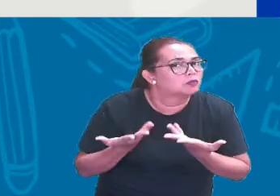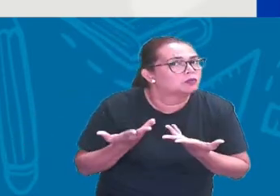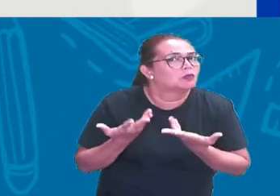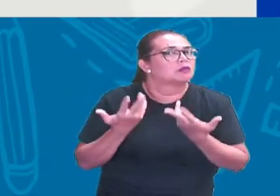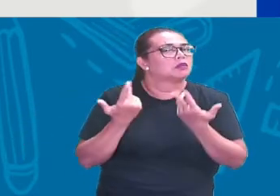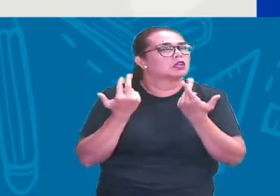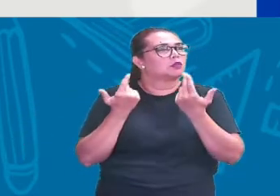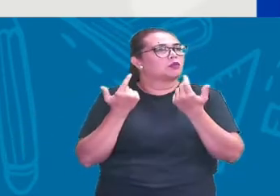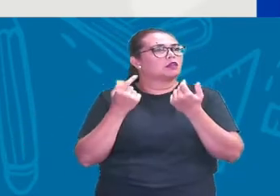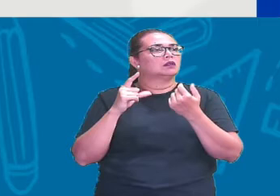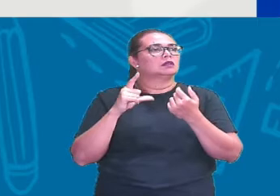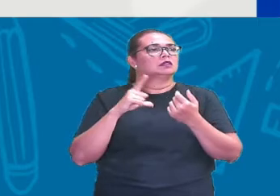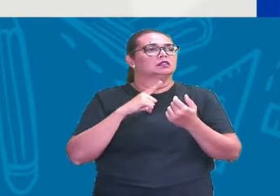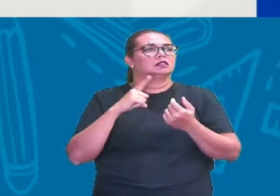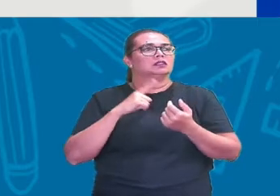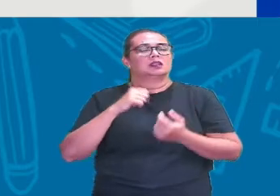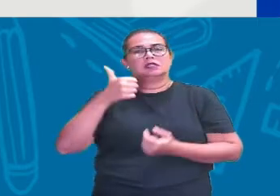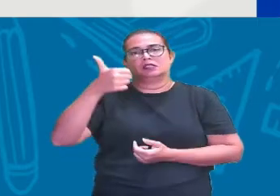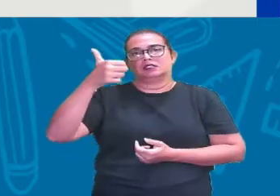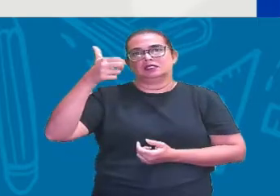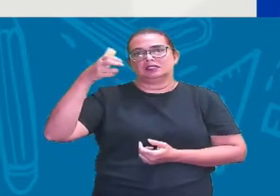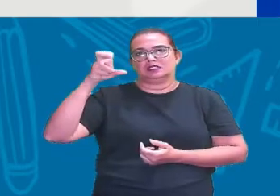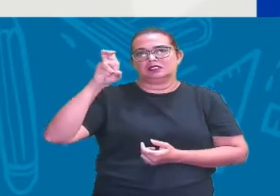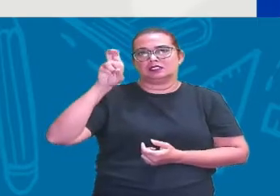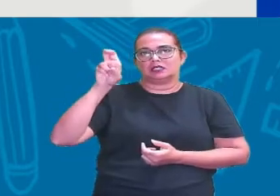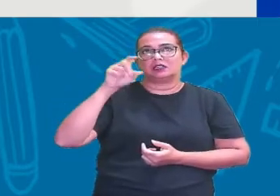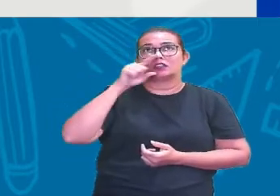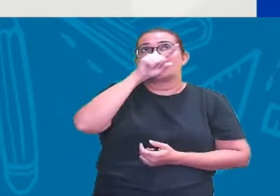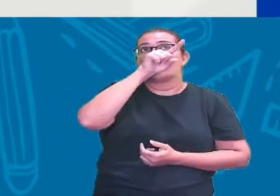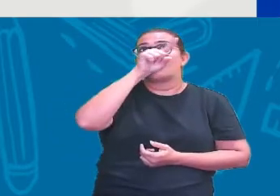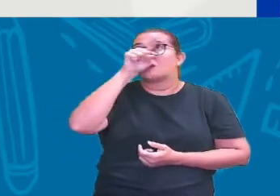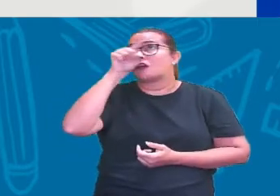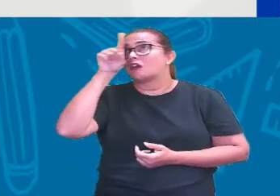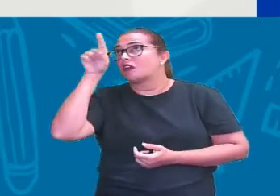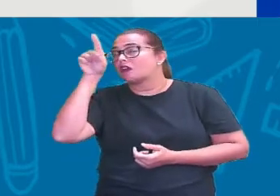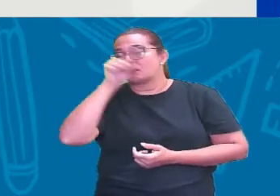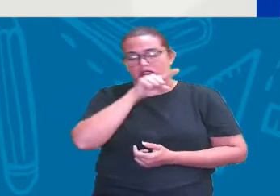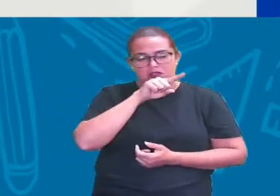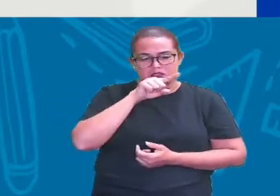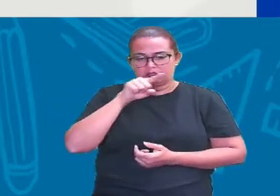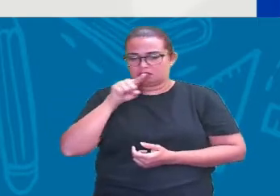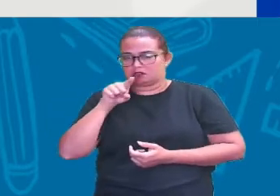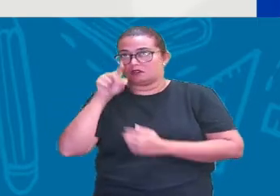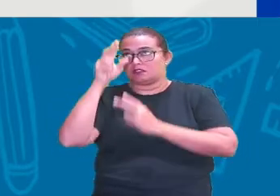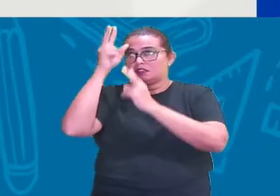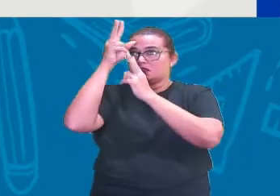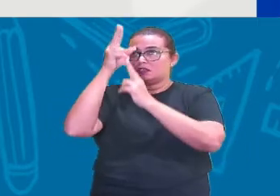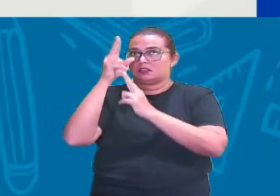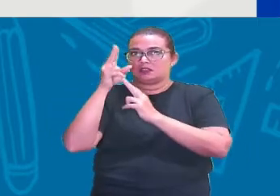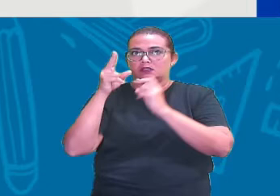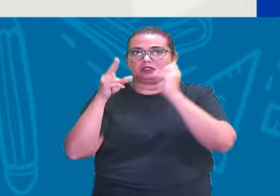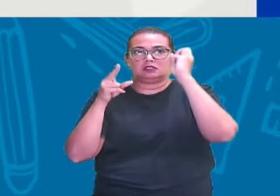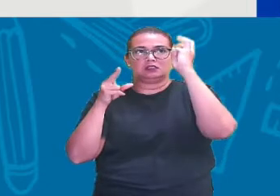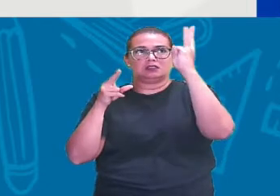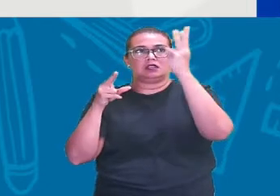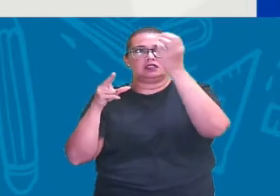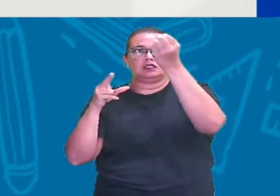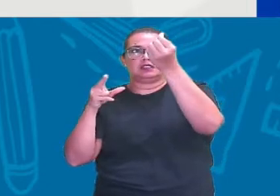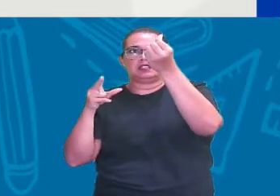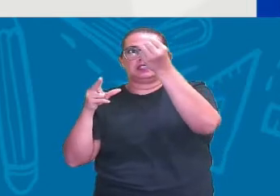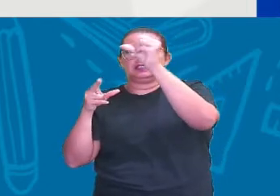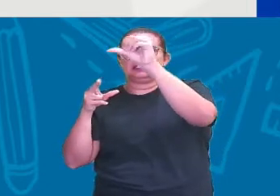perceber que é o número 15. Olha ali na listinha, ó. 3, 6, 9,